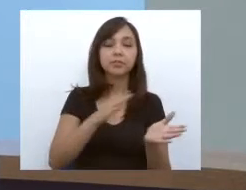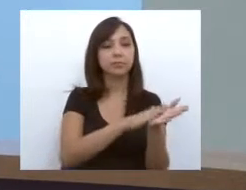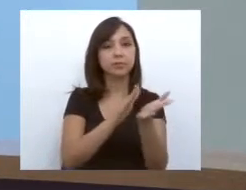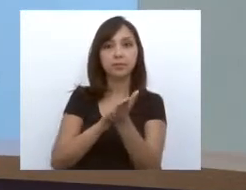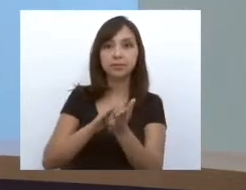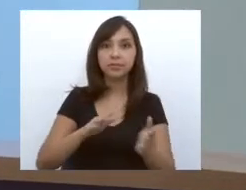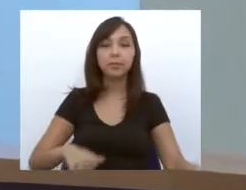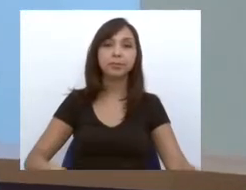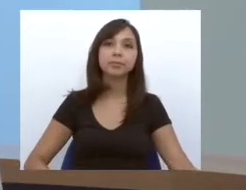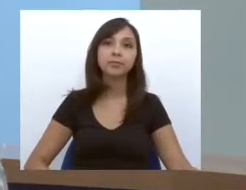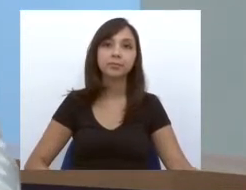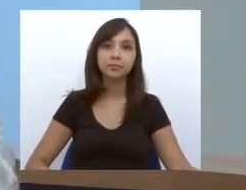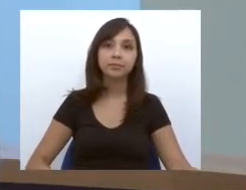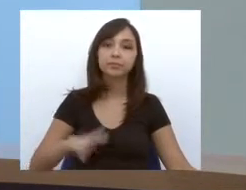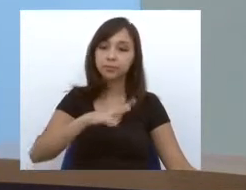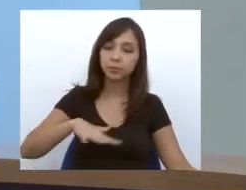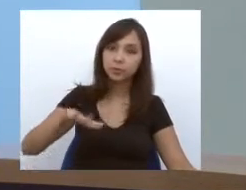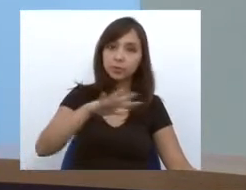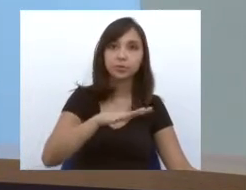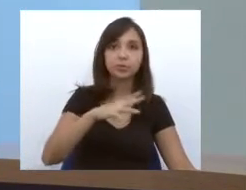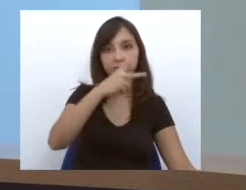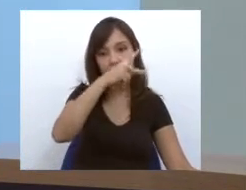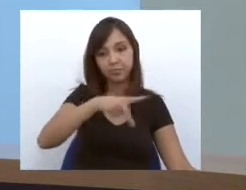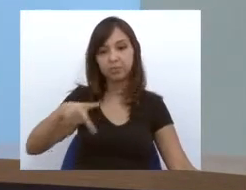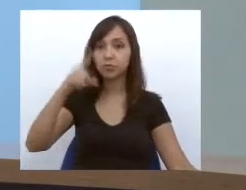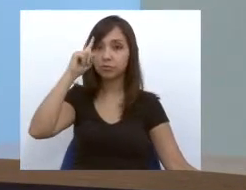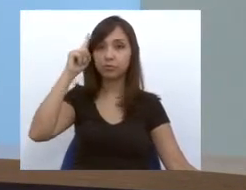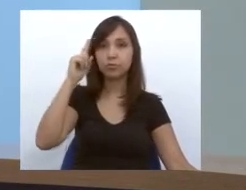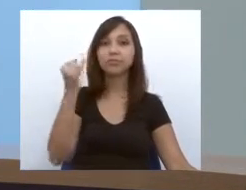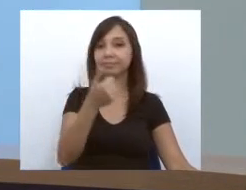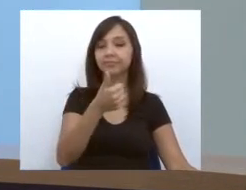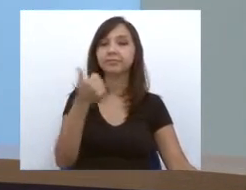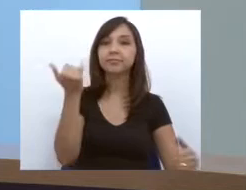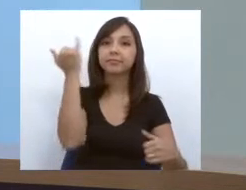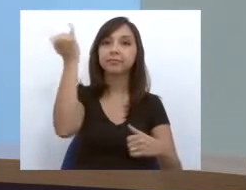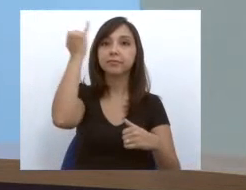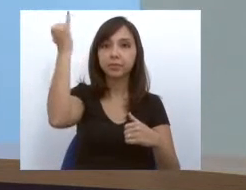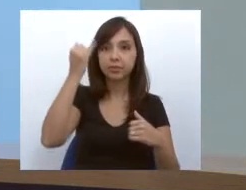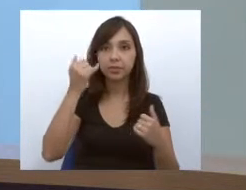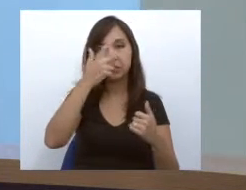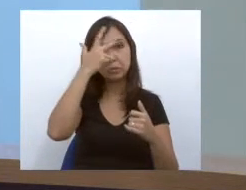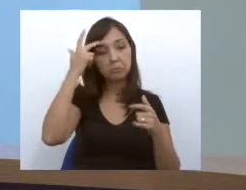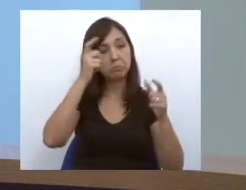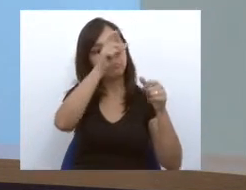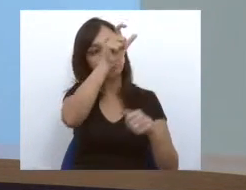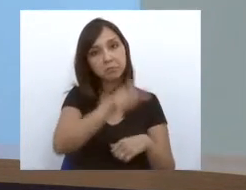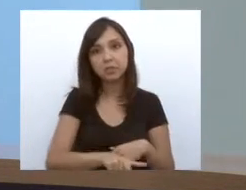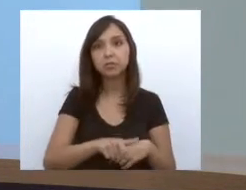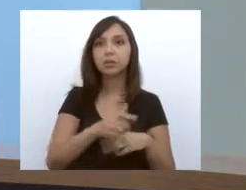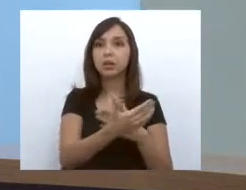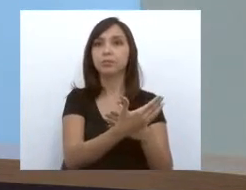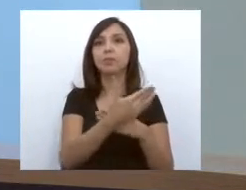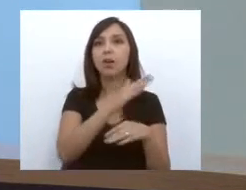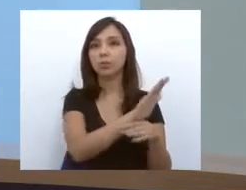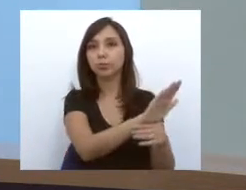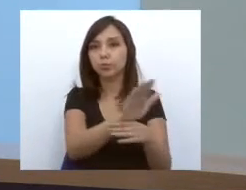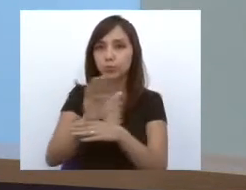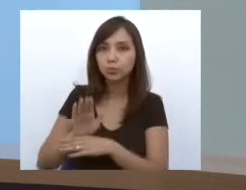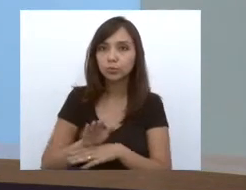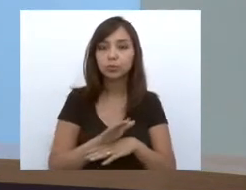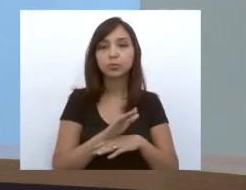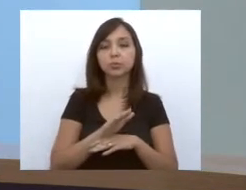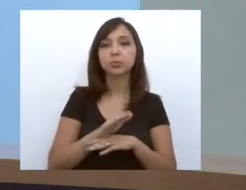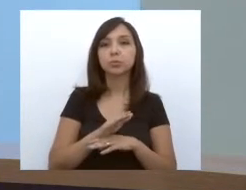os professores. Um dia muito importante, são pessoas que acabam ajudando a